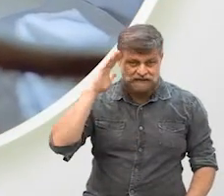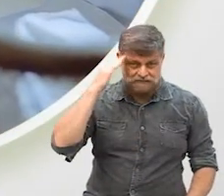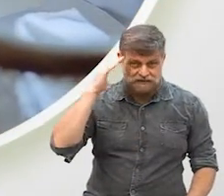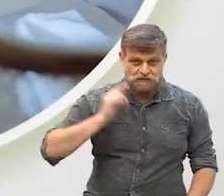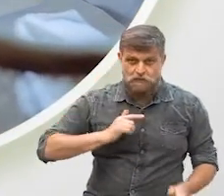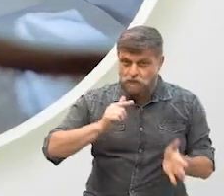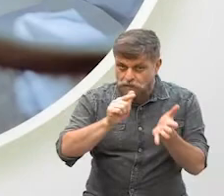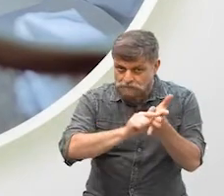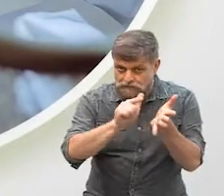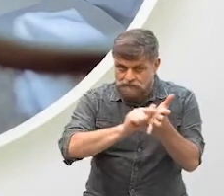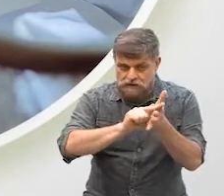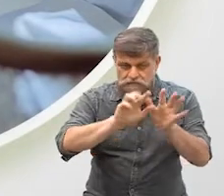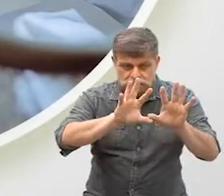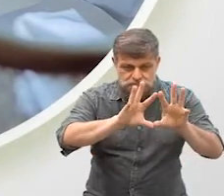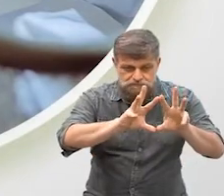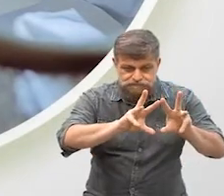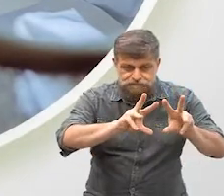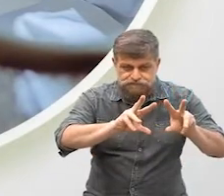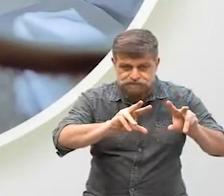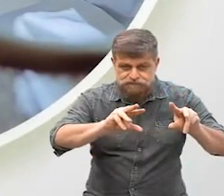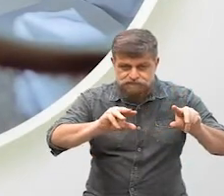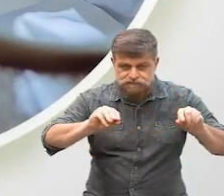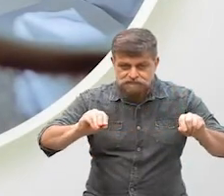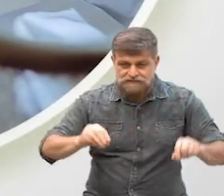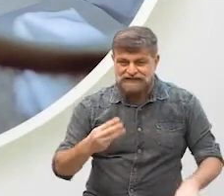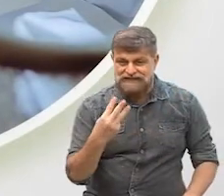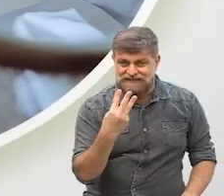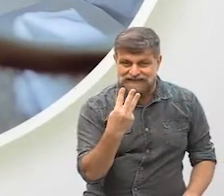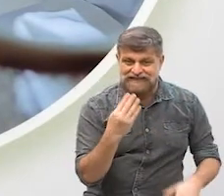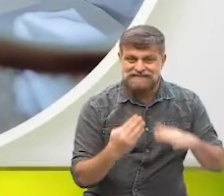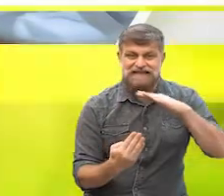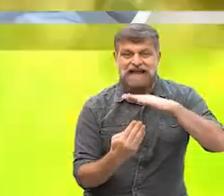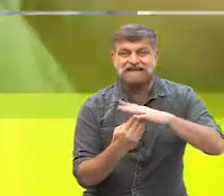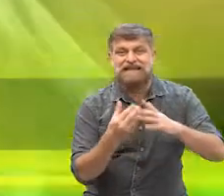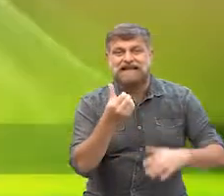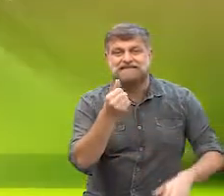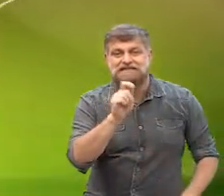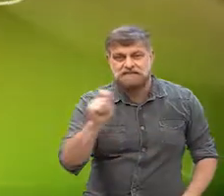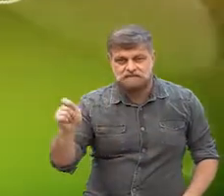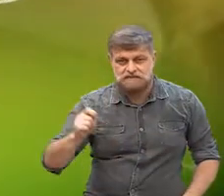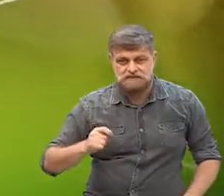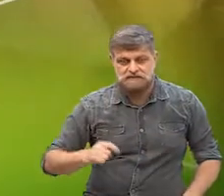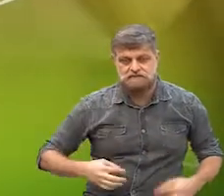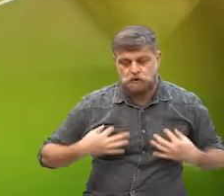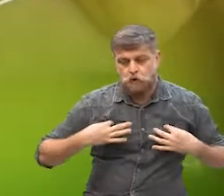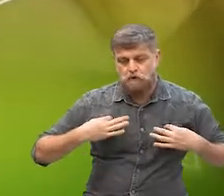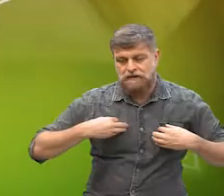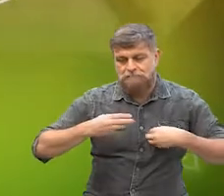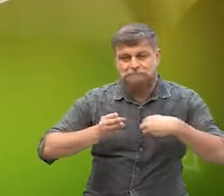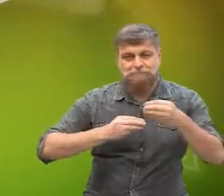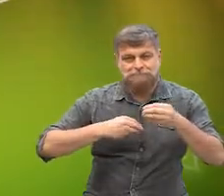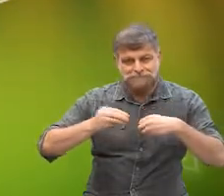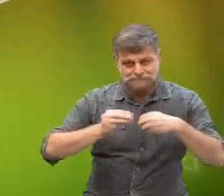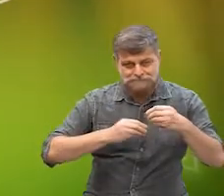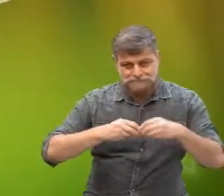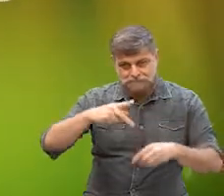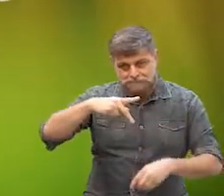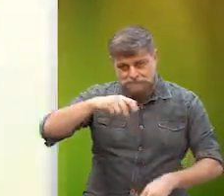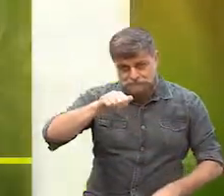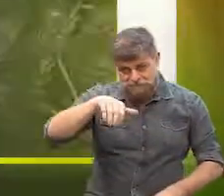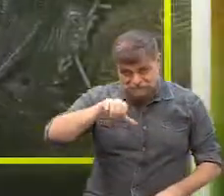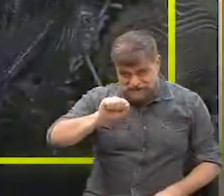papel no meio ambiente é de 3 a 6 meses. Tecido, de 6 meses a 1 ano.